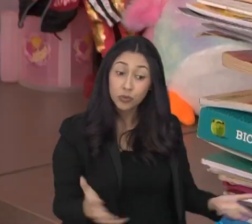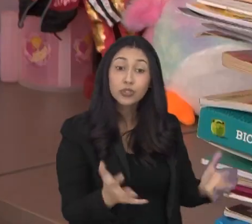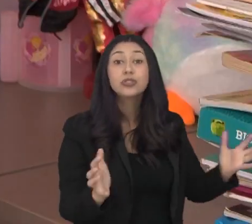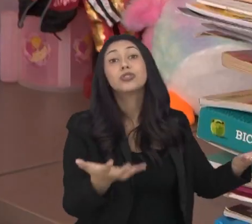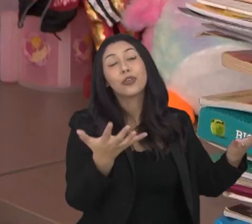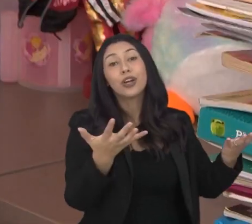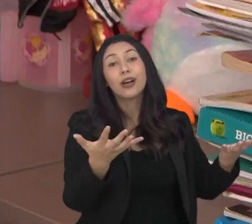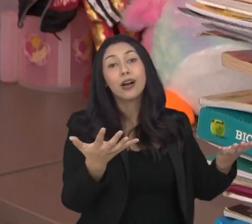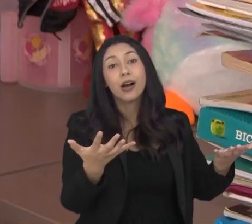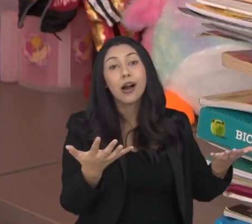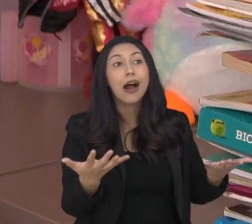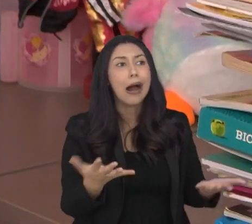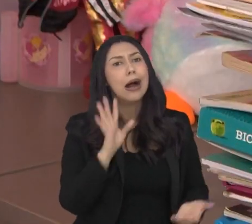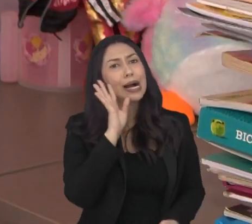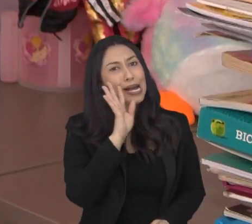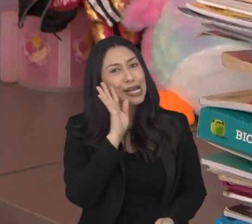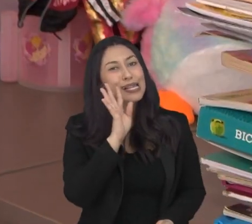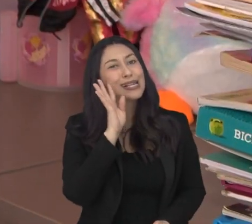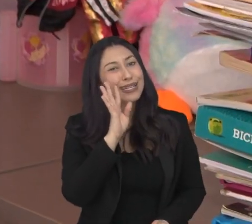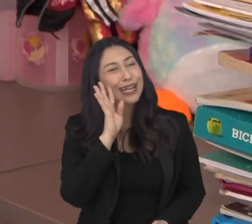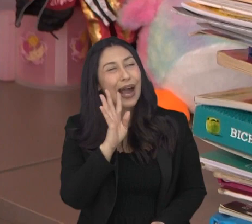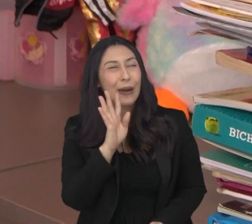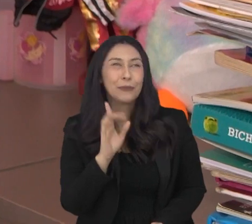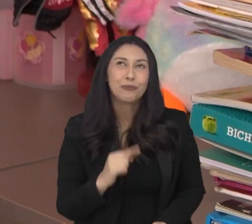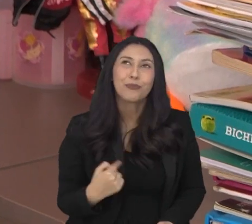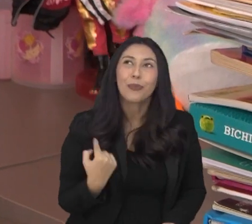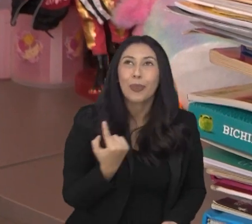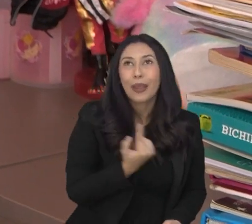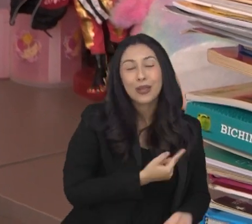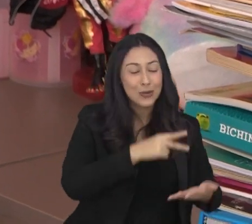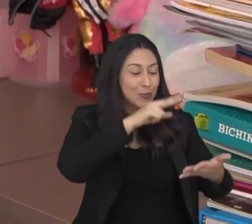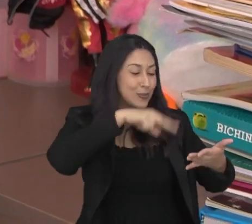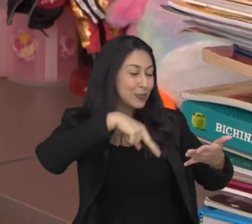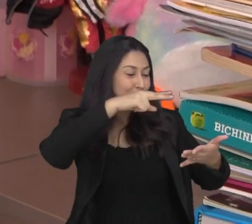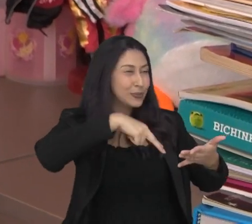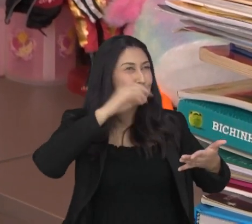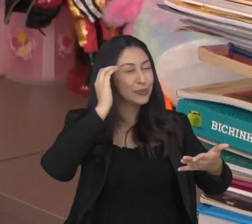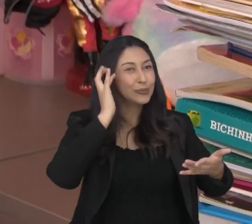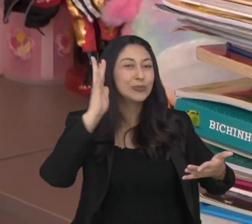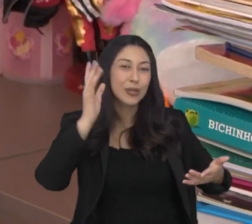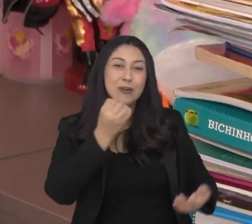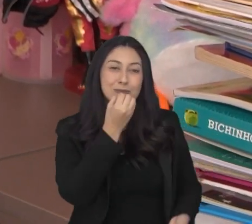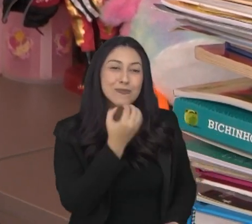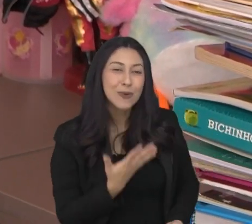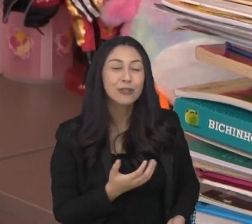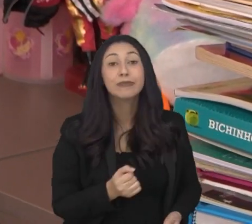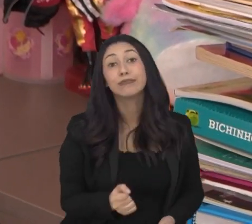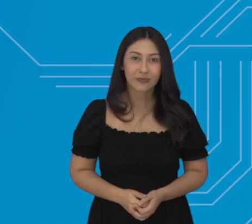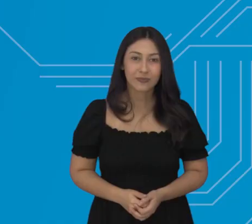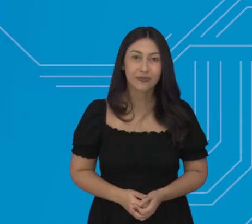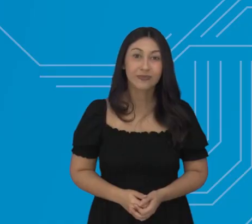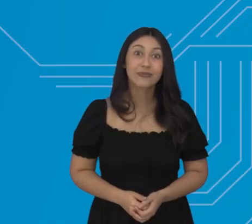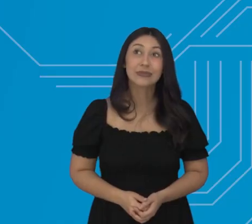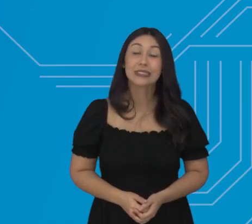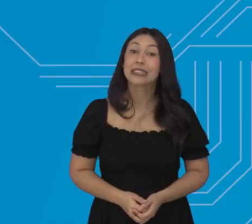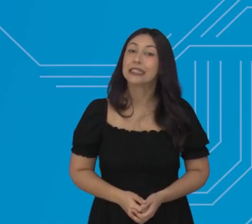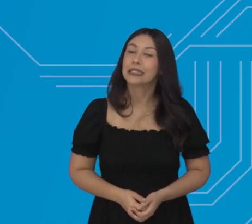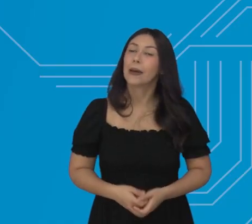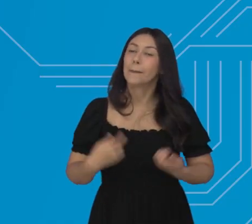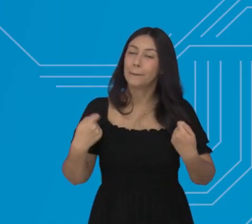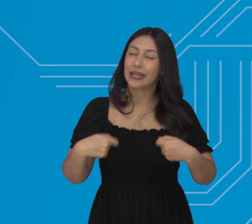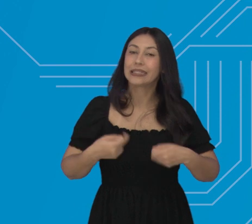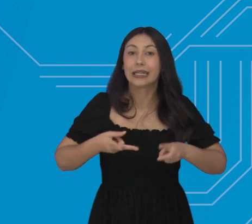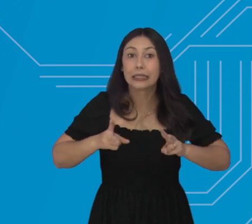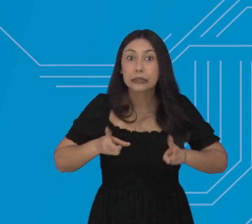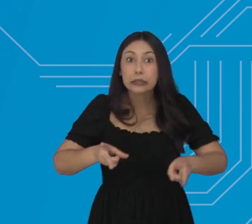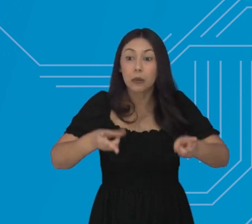caminho. Eu incentivo, eu acho uma forma de muito legal da gente ver através dos livros, eu acho muito bom. E que a gente possa